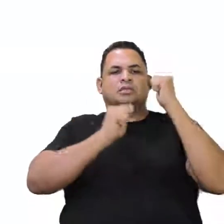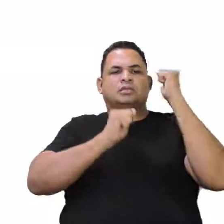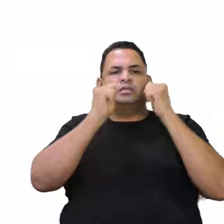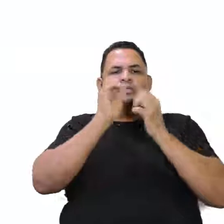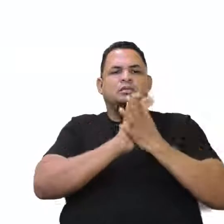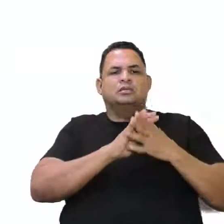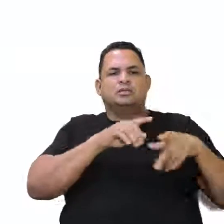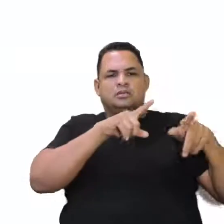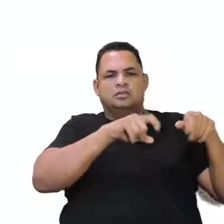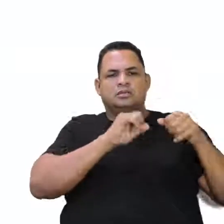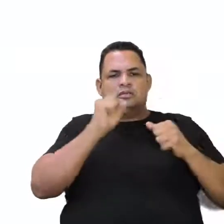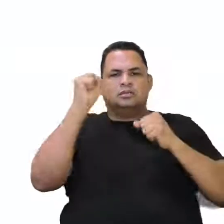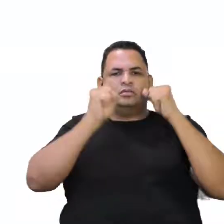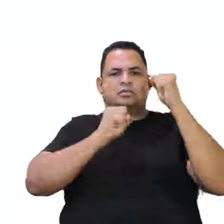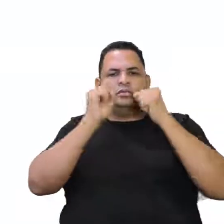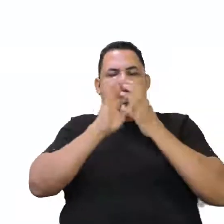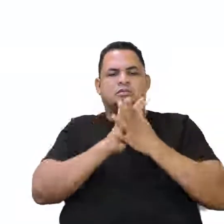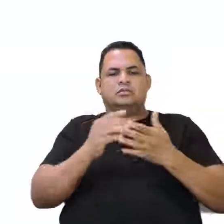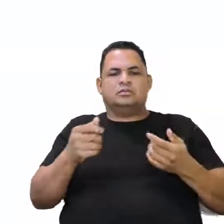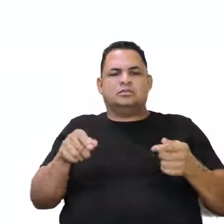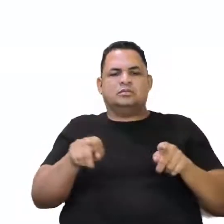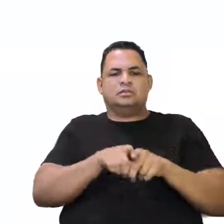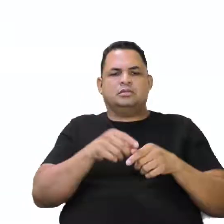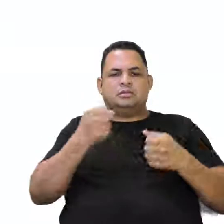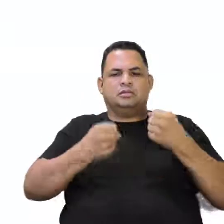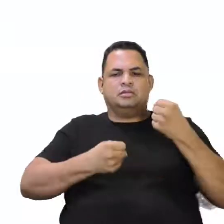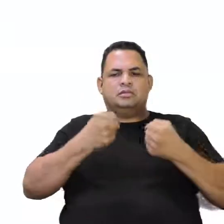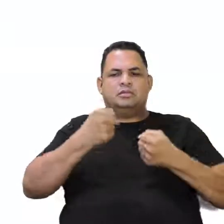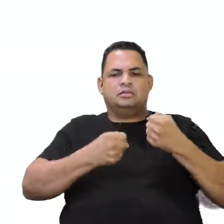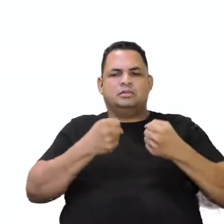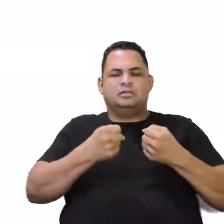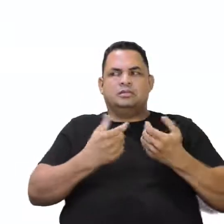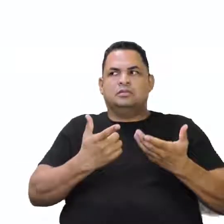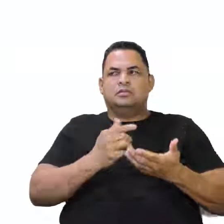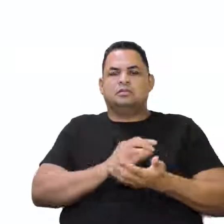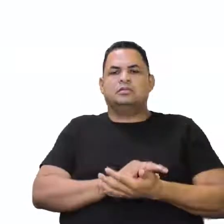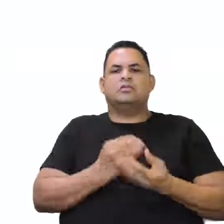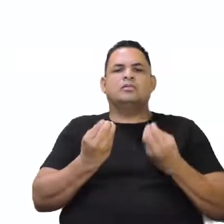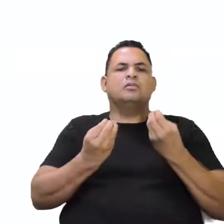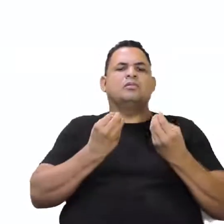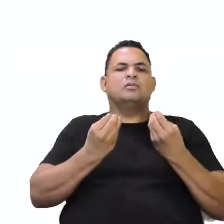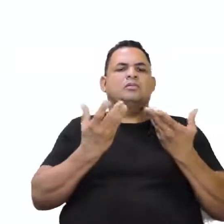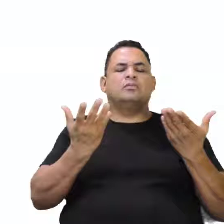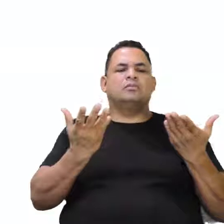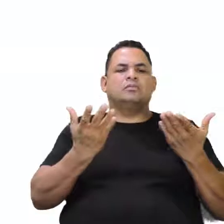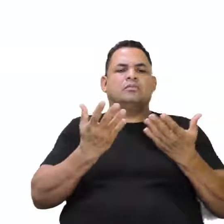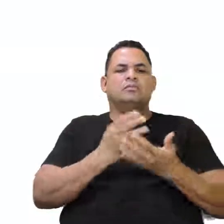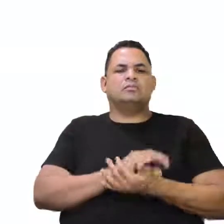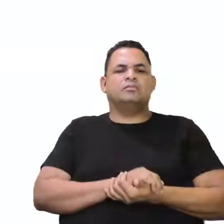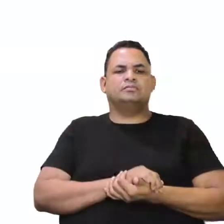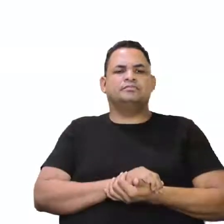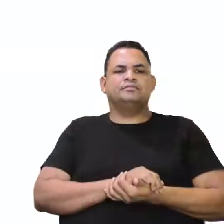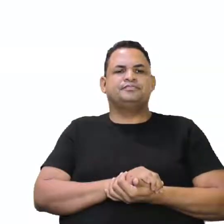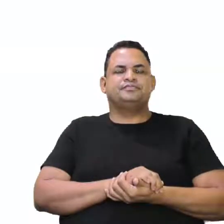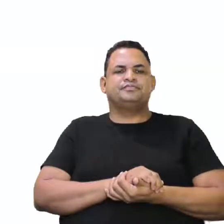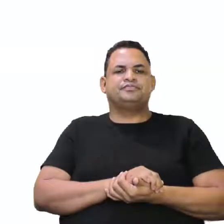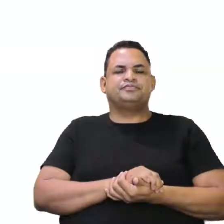indústrias, agroindústrias e por automóveis. Como assim, professora, de